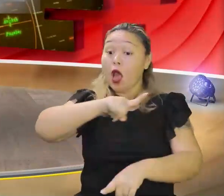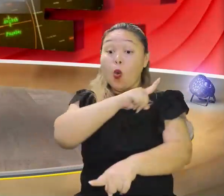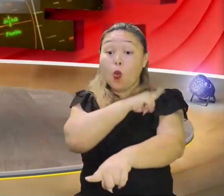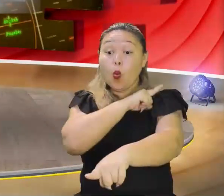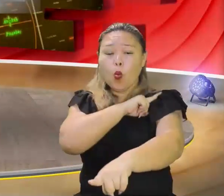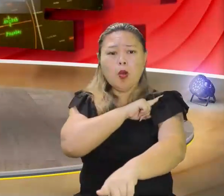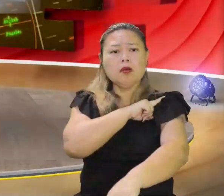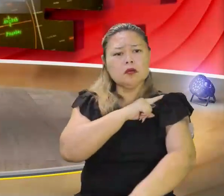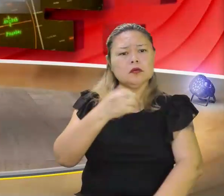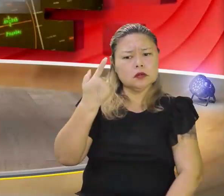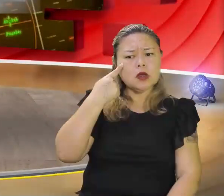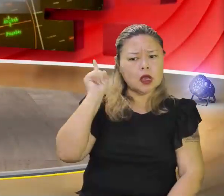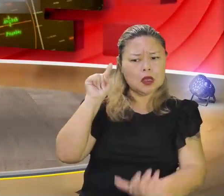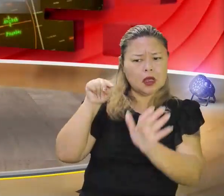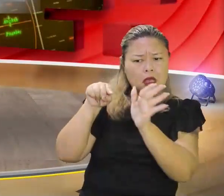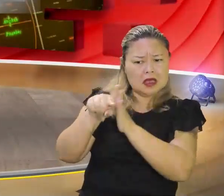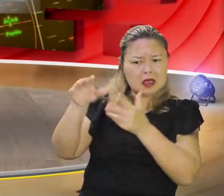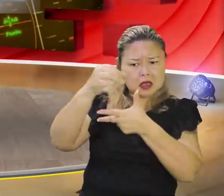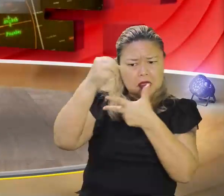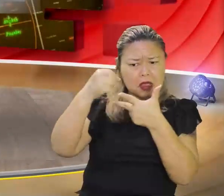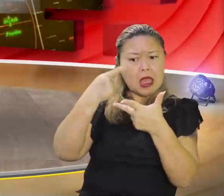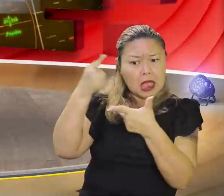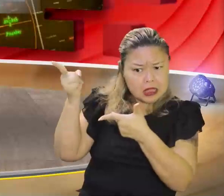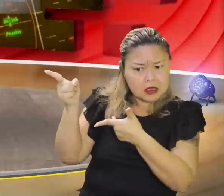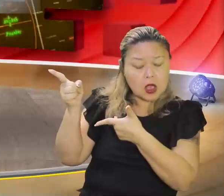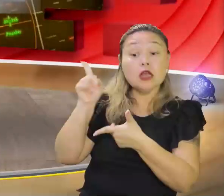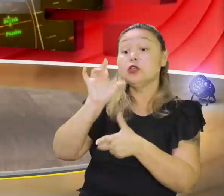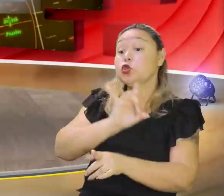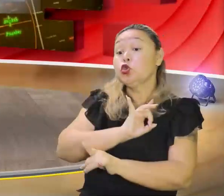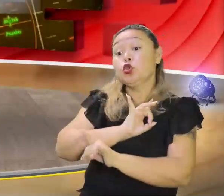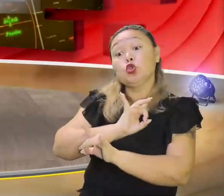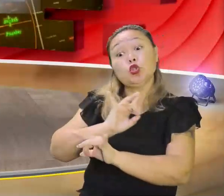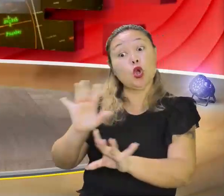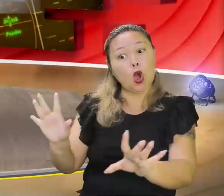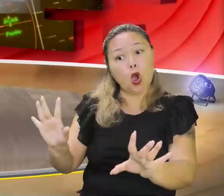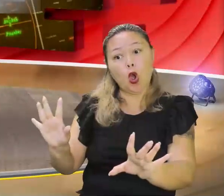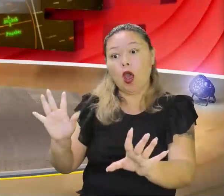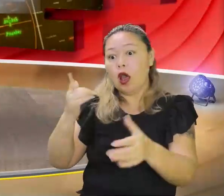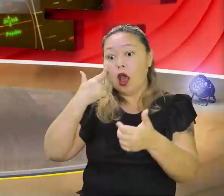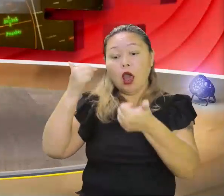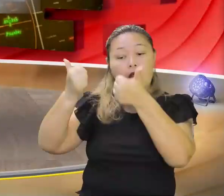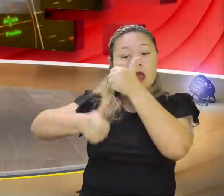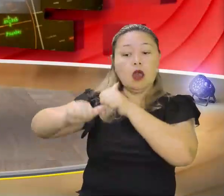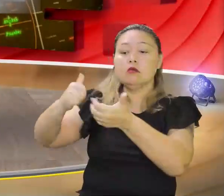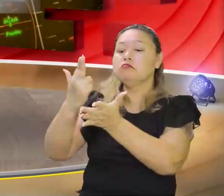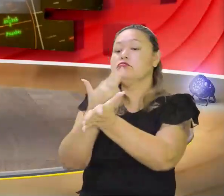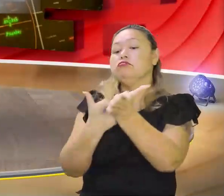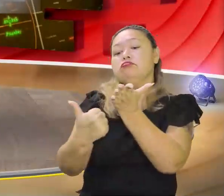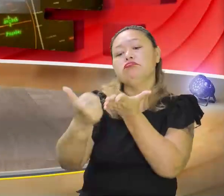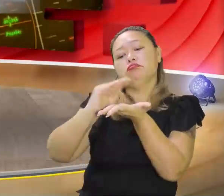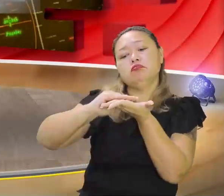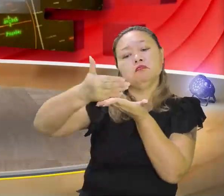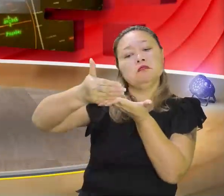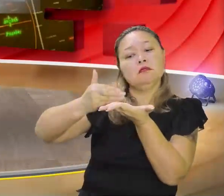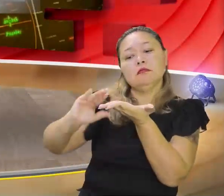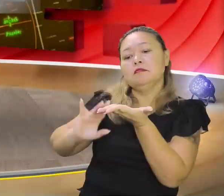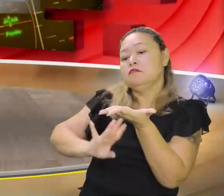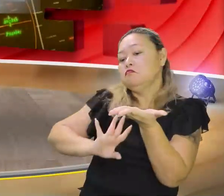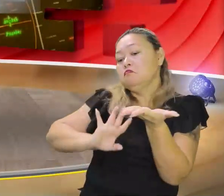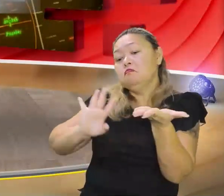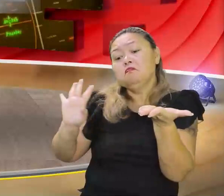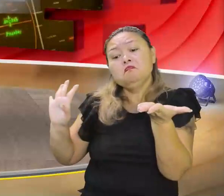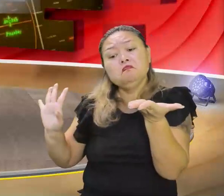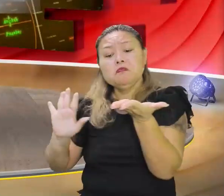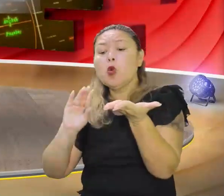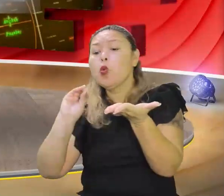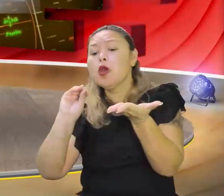sério que uma questão do Enem caiu dessa forma aí? Só isso. Só análise, E olha, né? Só analisar a figura e as planificações, ou seja, o que é